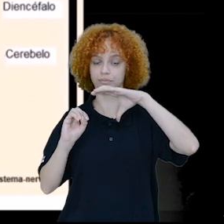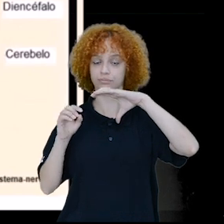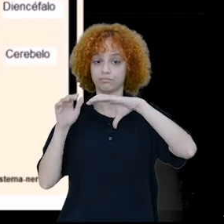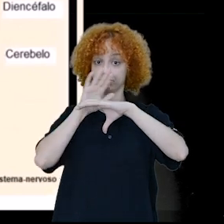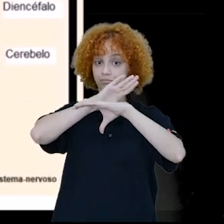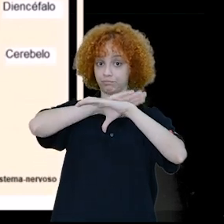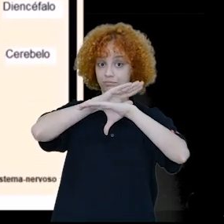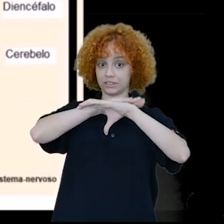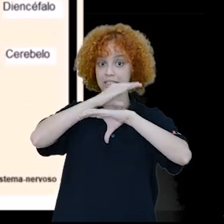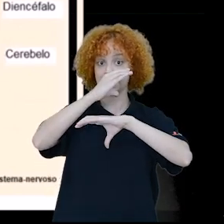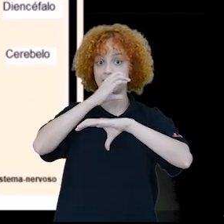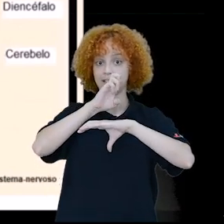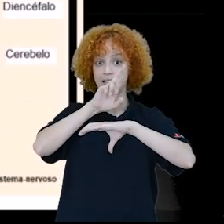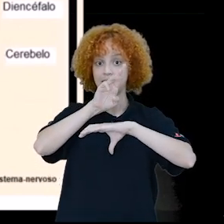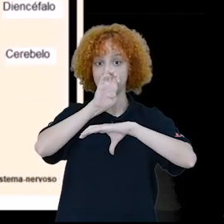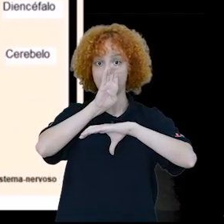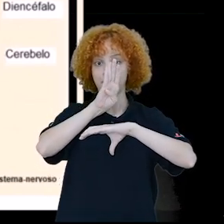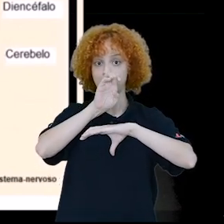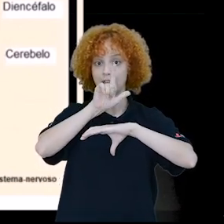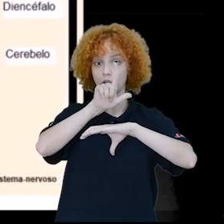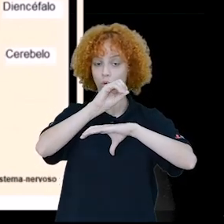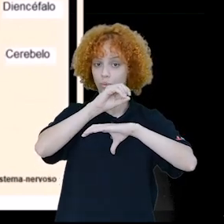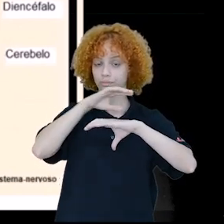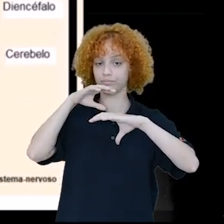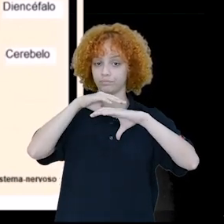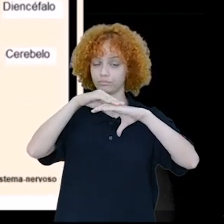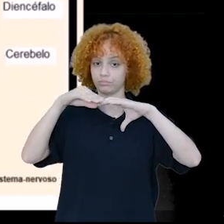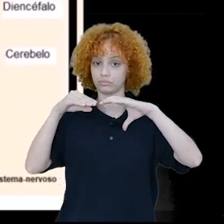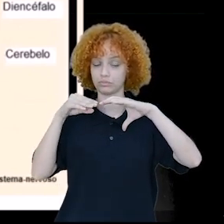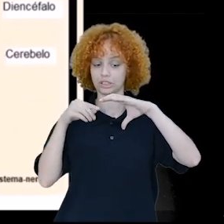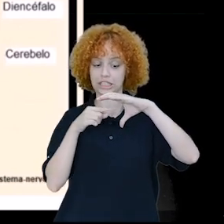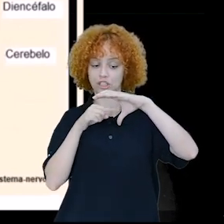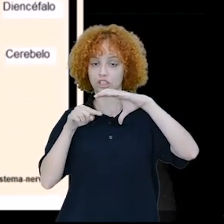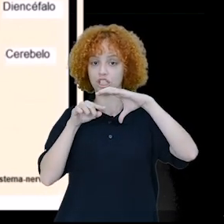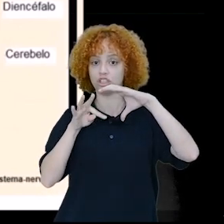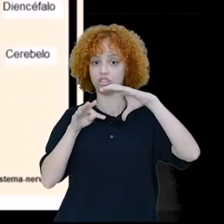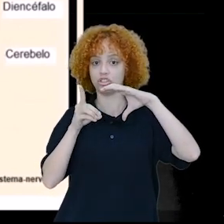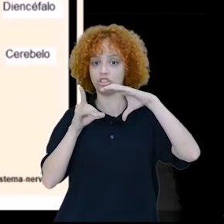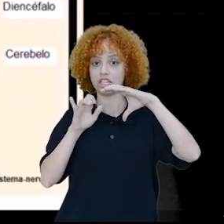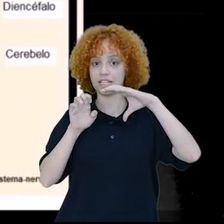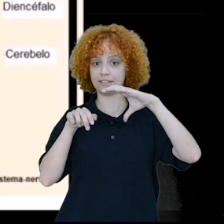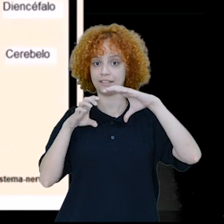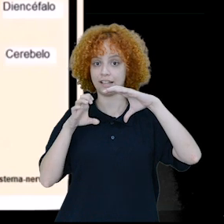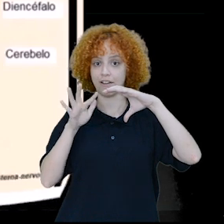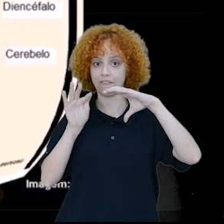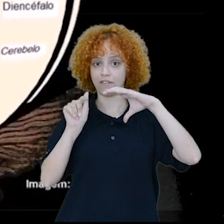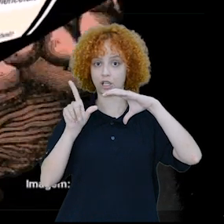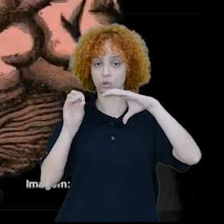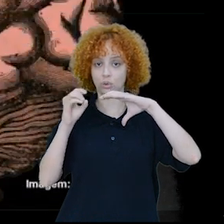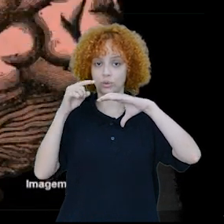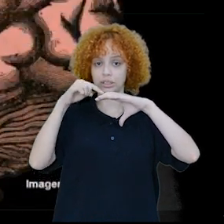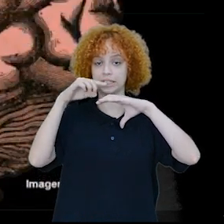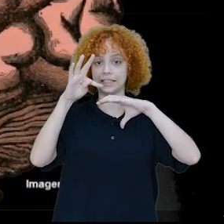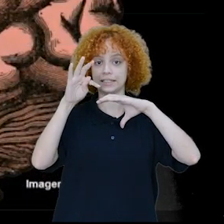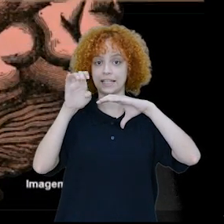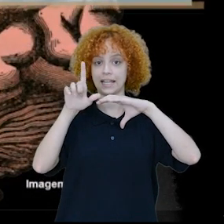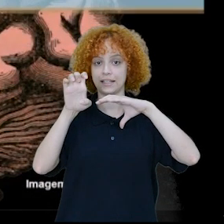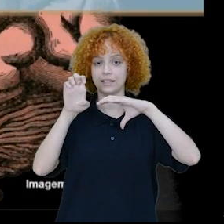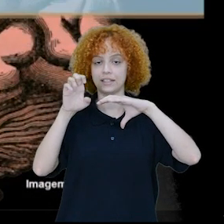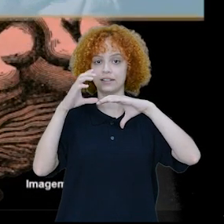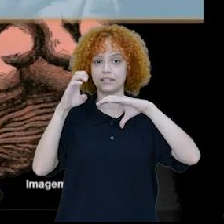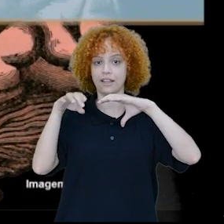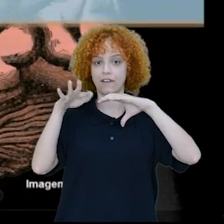parte posterior, encontraremos o cerebelo. Depois vem o diencéfalo e, por último, o